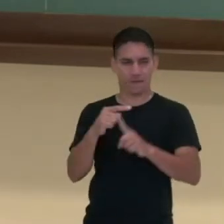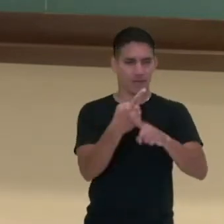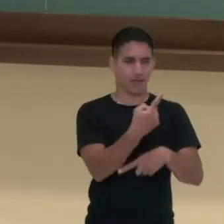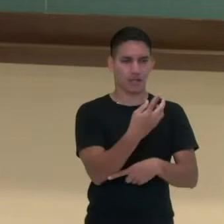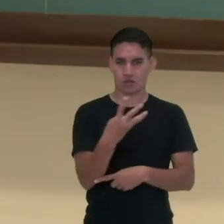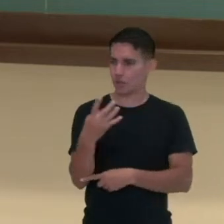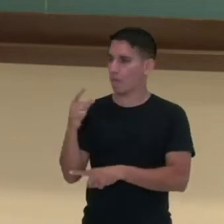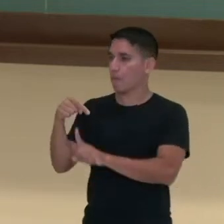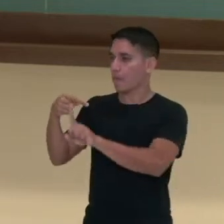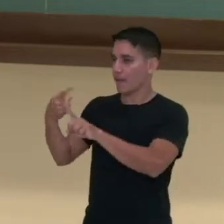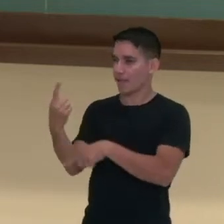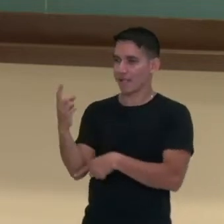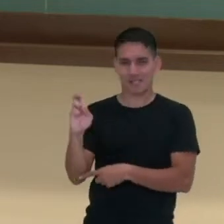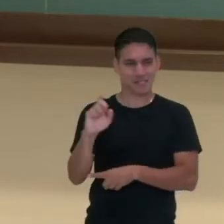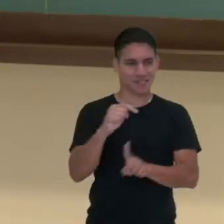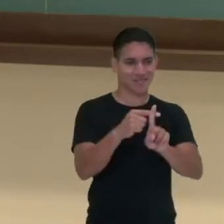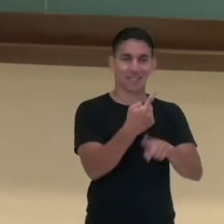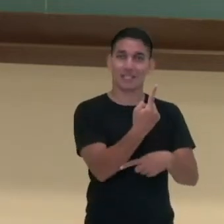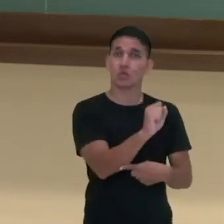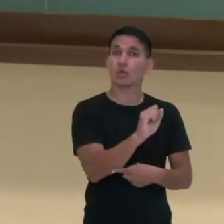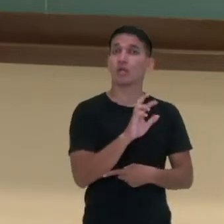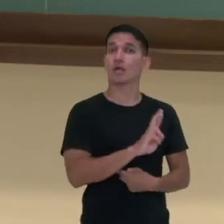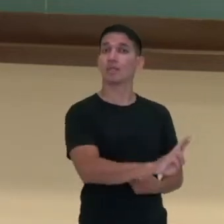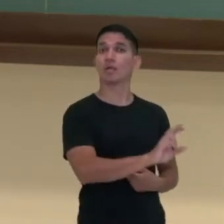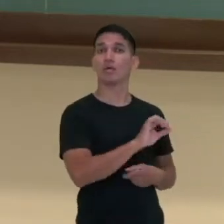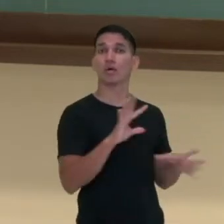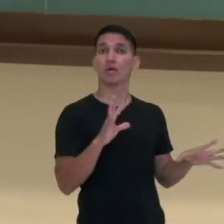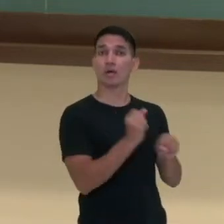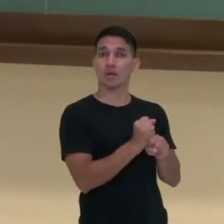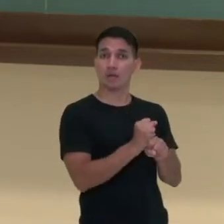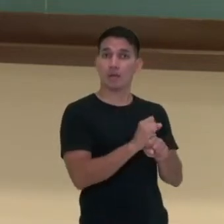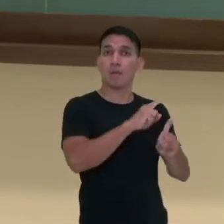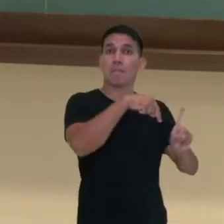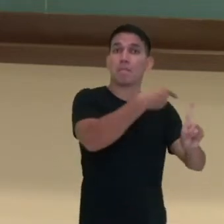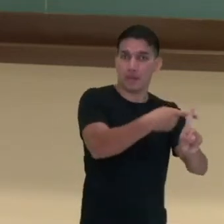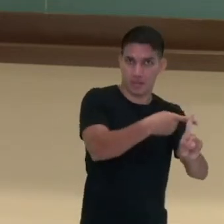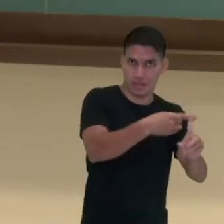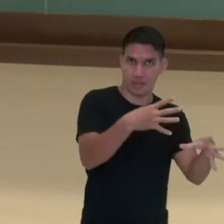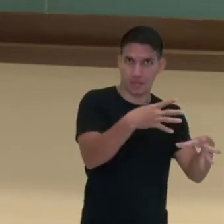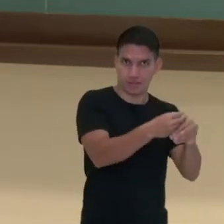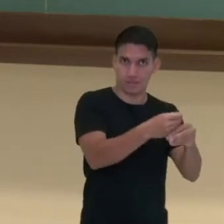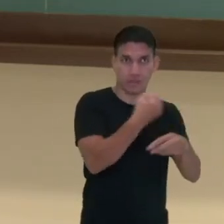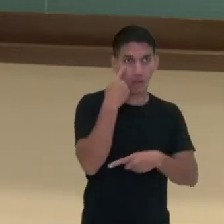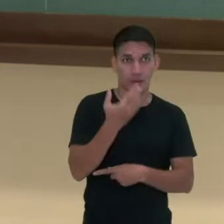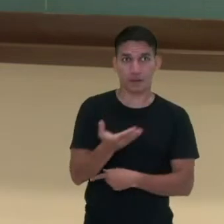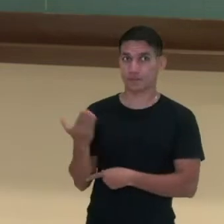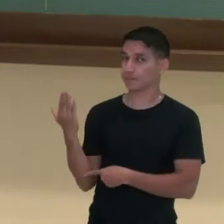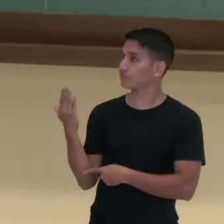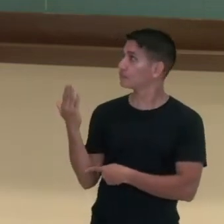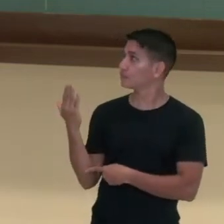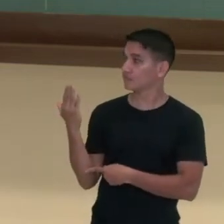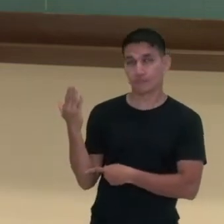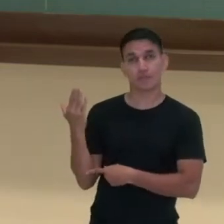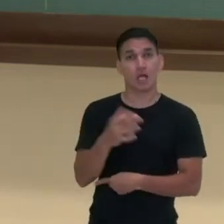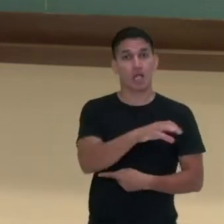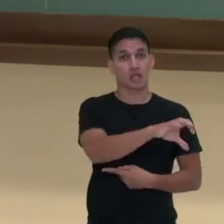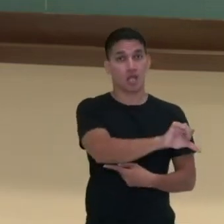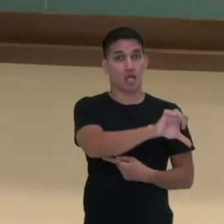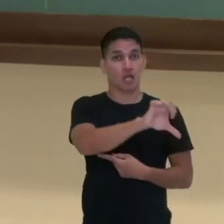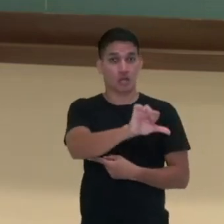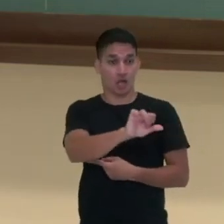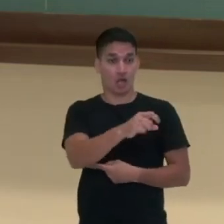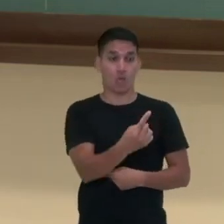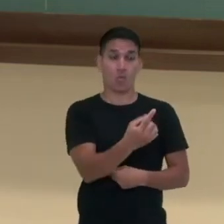mais 15 vezes 18. Resultado das multiplicações e depois da soma dos valores, resulta em R$